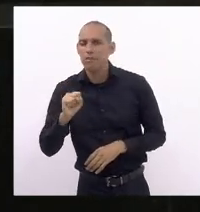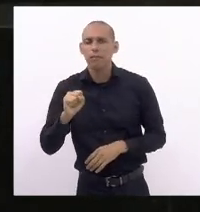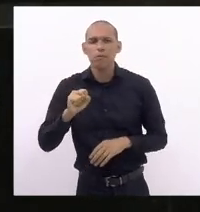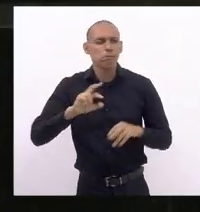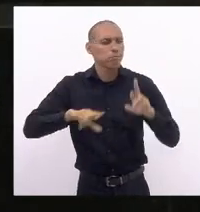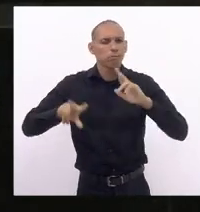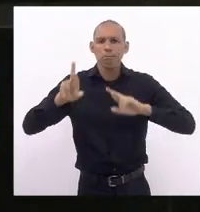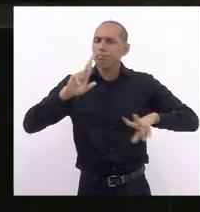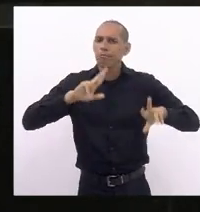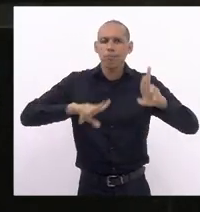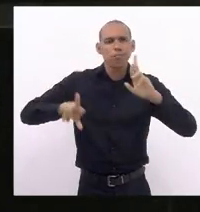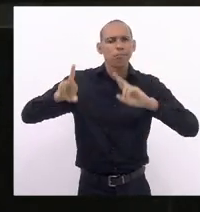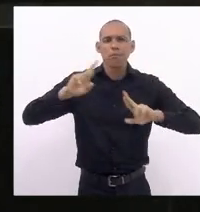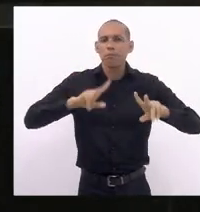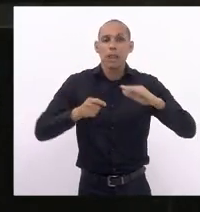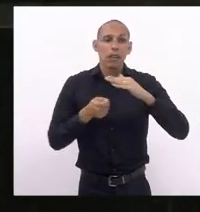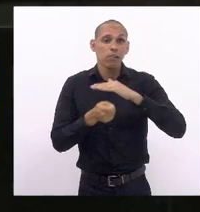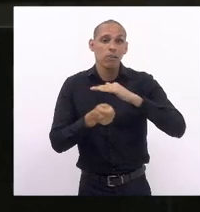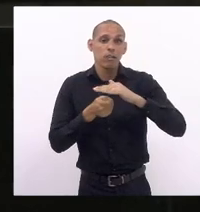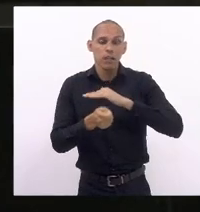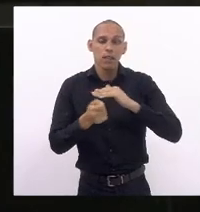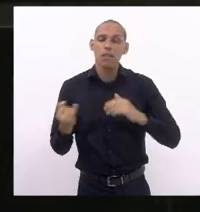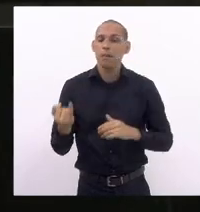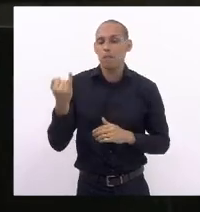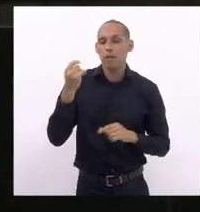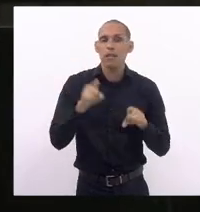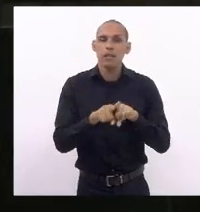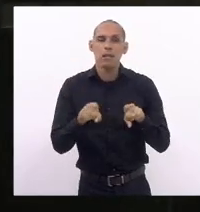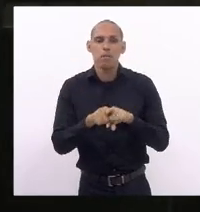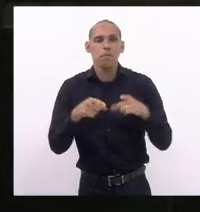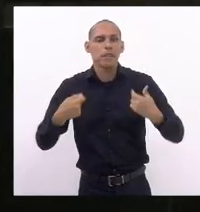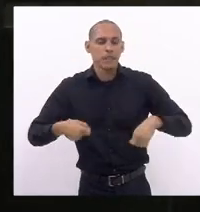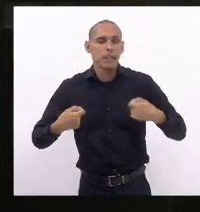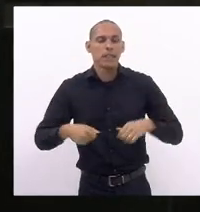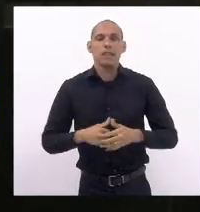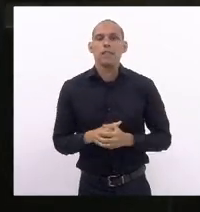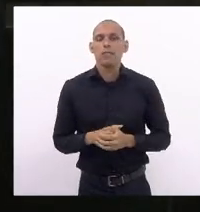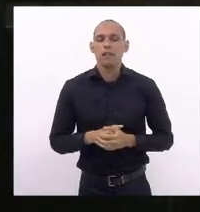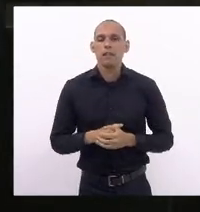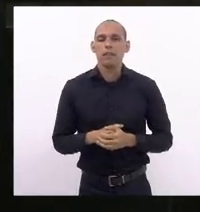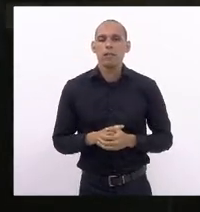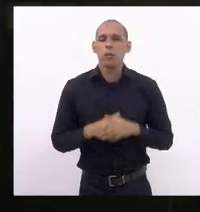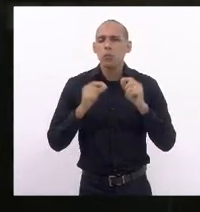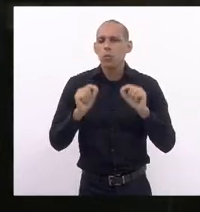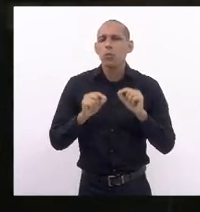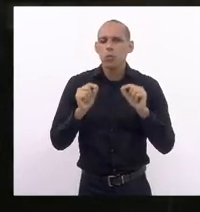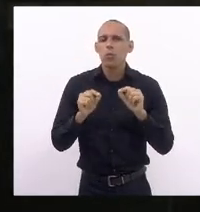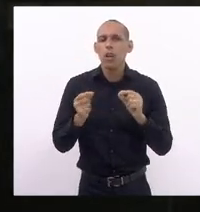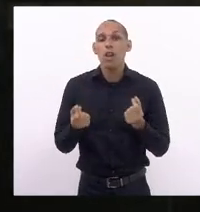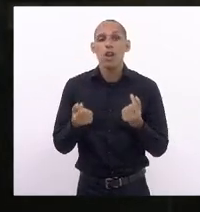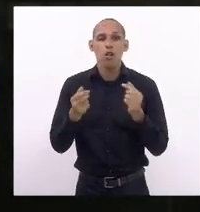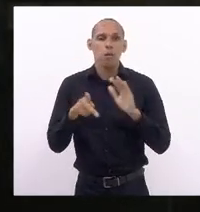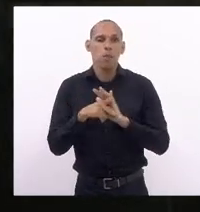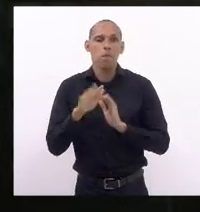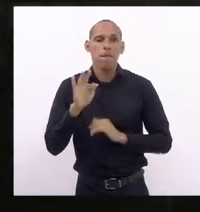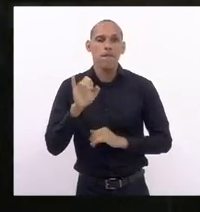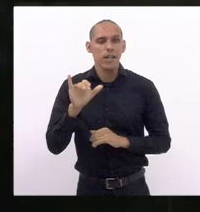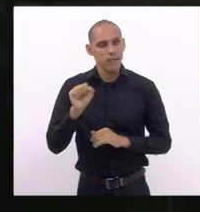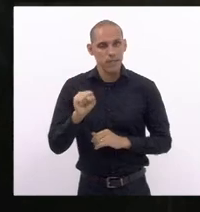mesmo tempo que investimentos muito importantes também com os recursos do FEIS, que vêm